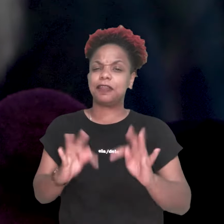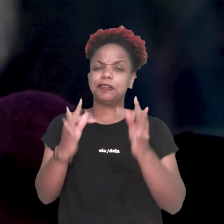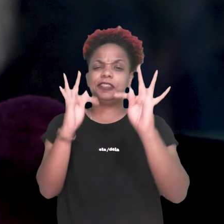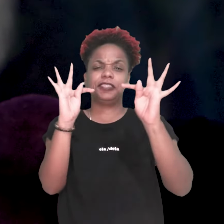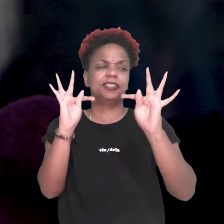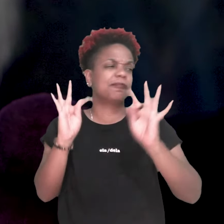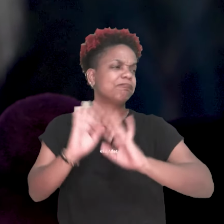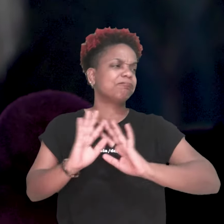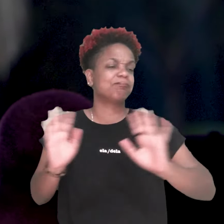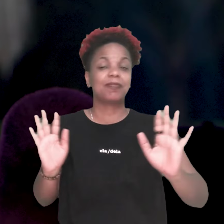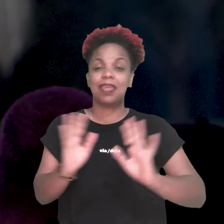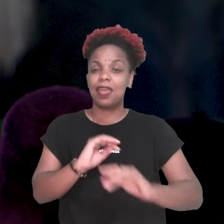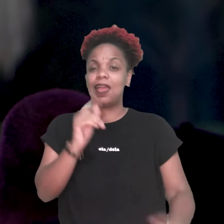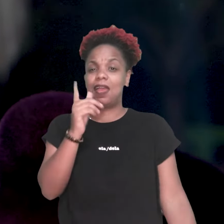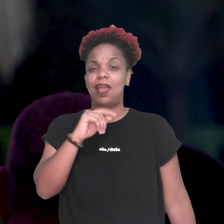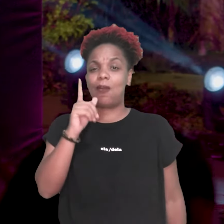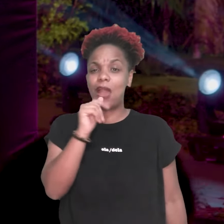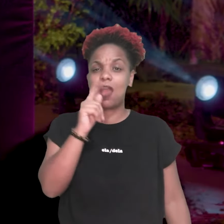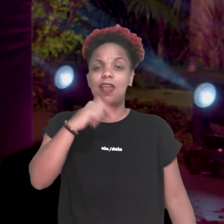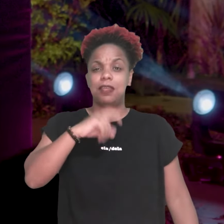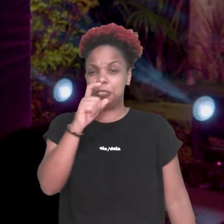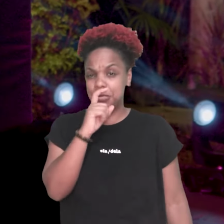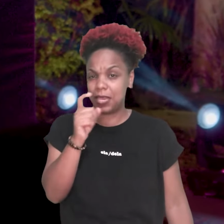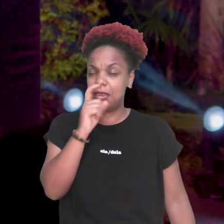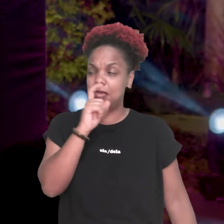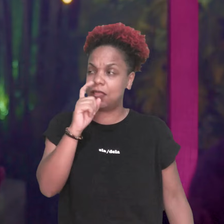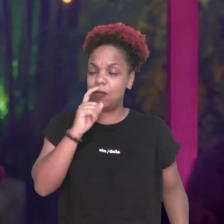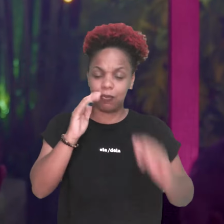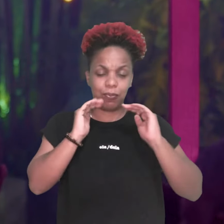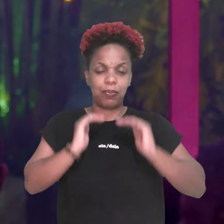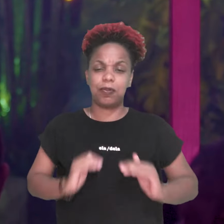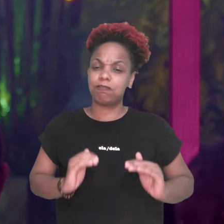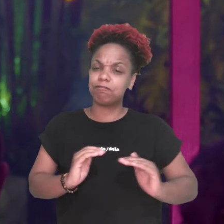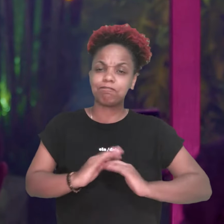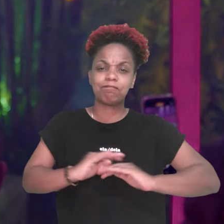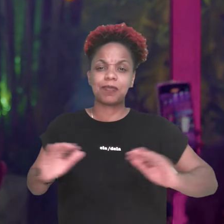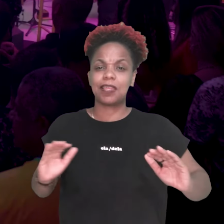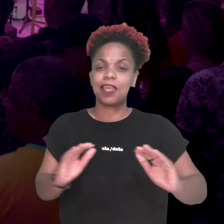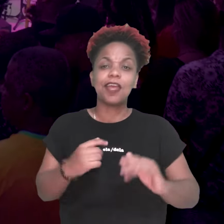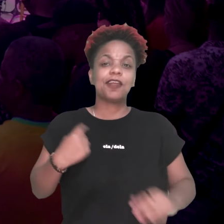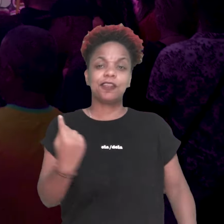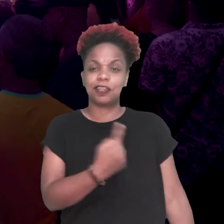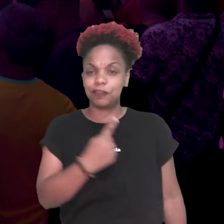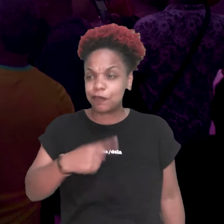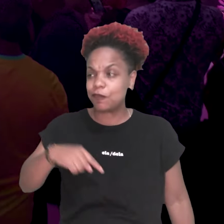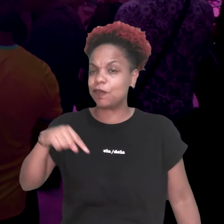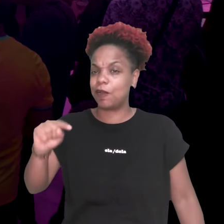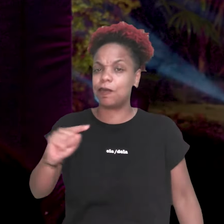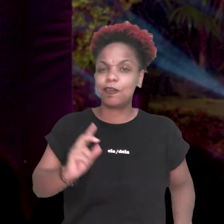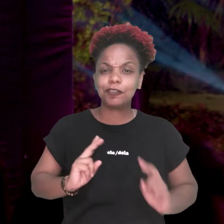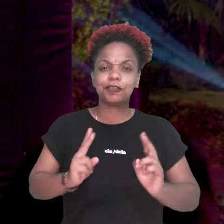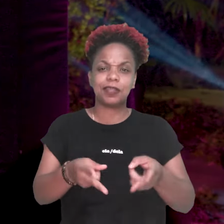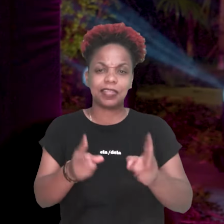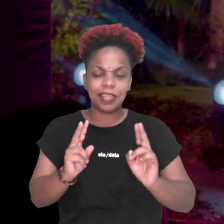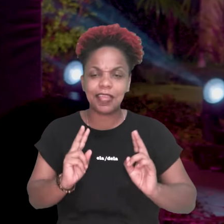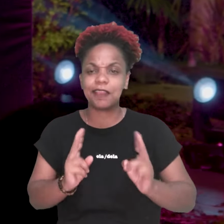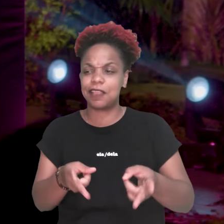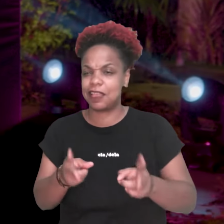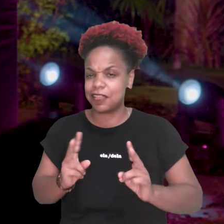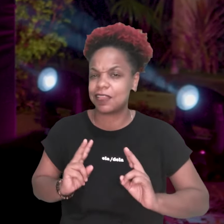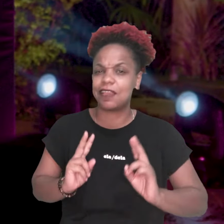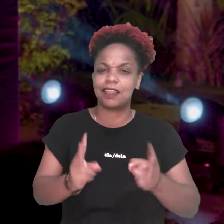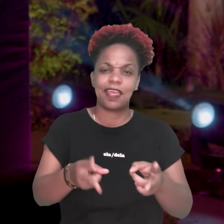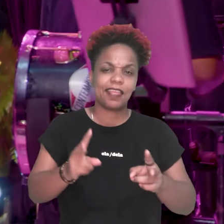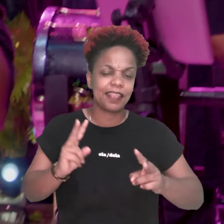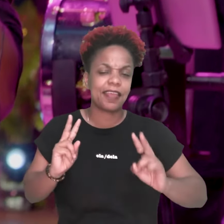de sombra e água fria. Inspira e desacelerou. Para de hot, rotina só pra ter platina. Se a gente bate, patina